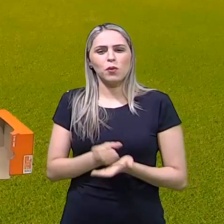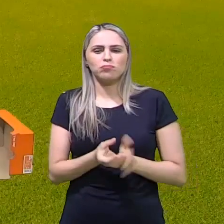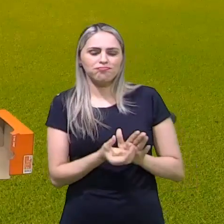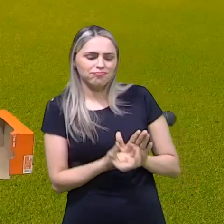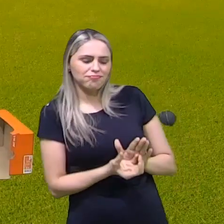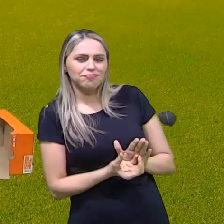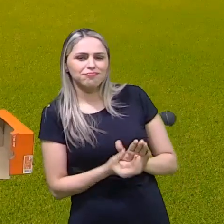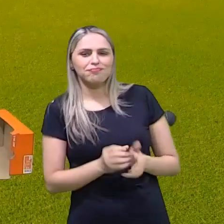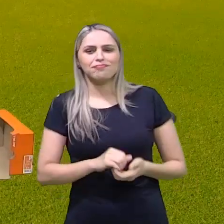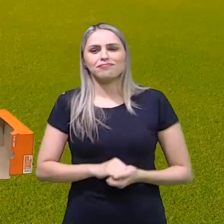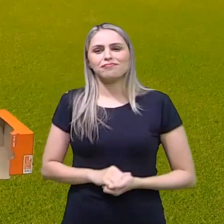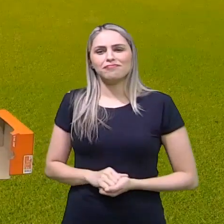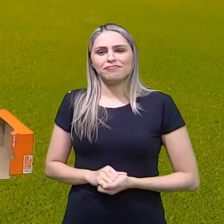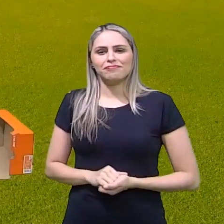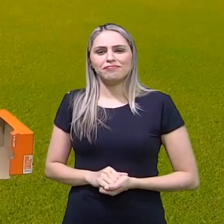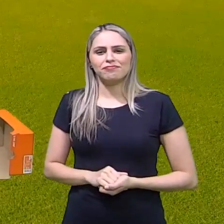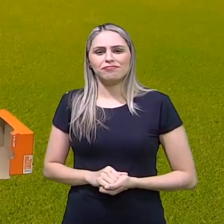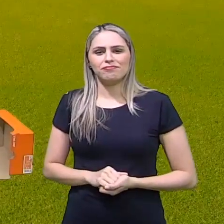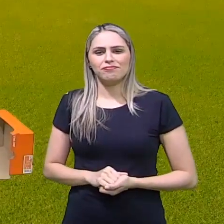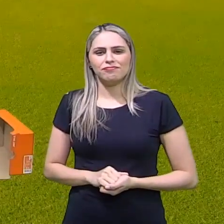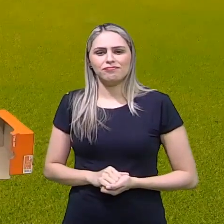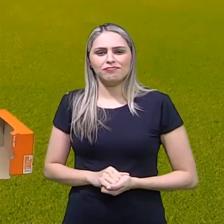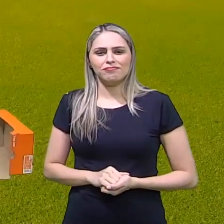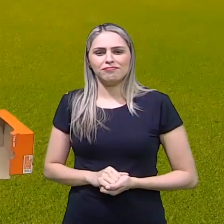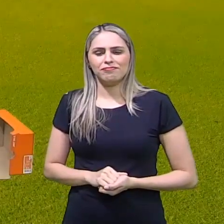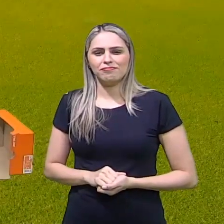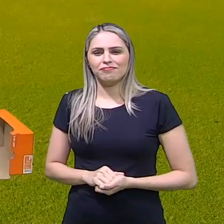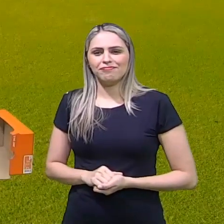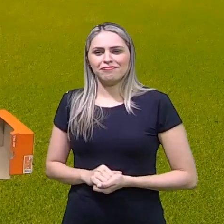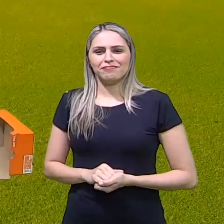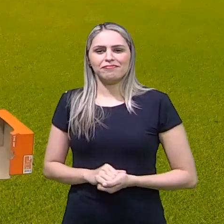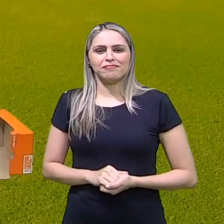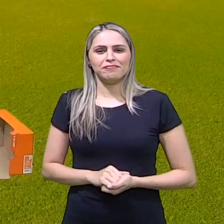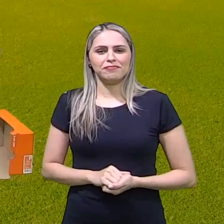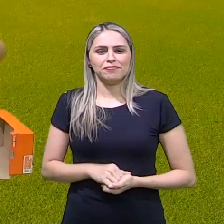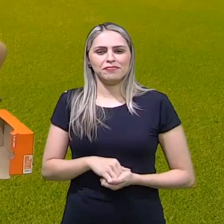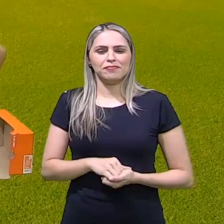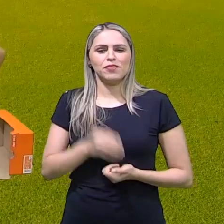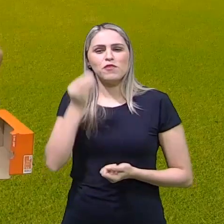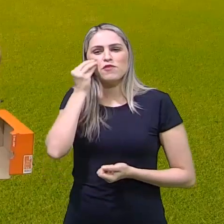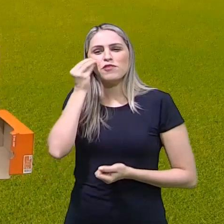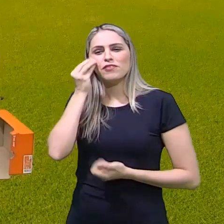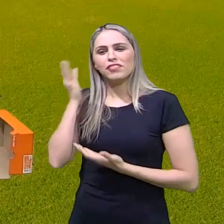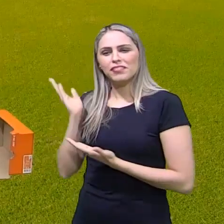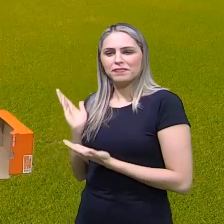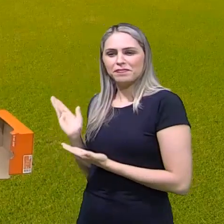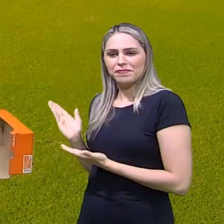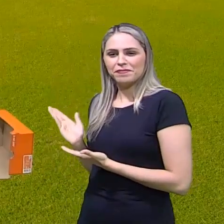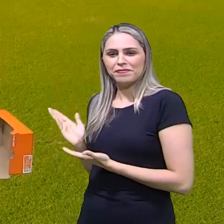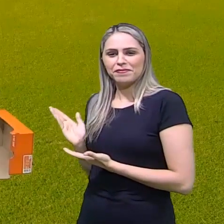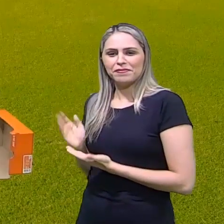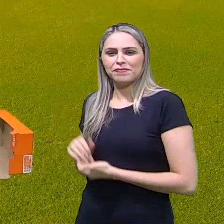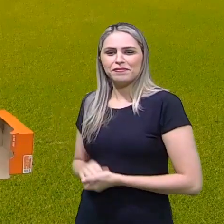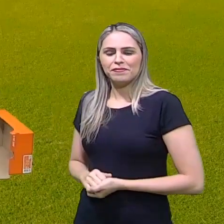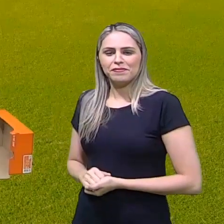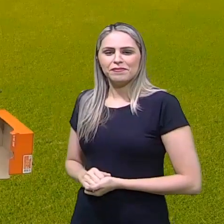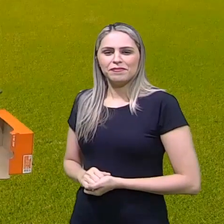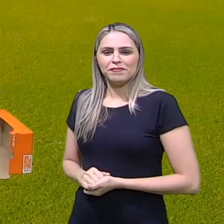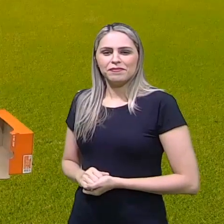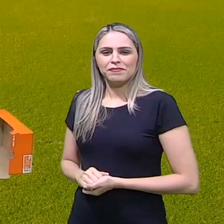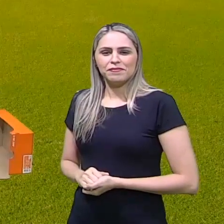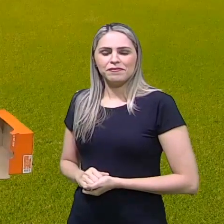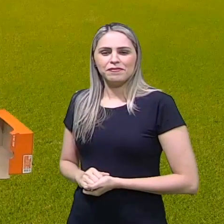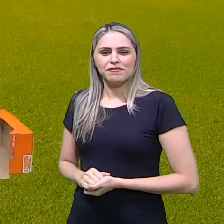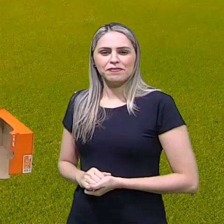vez. Ixi, aí tu não tá... Vem aqui, ó. Vamos lá. Quero ver. A gente tava bem perto. É. Atenção. Um,